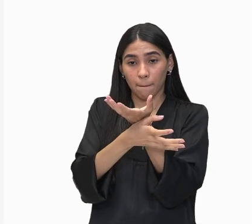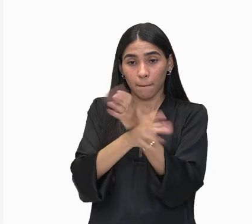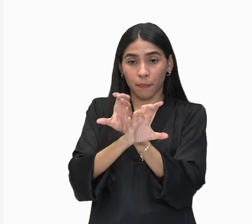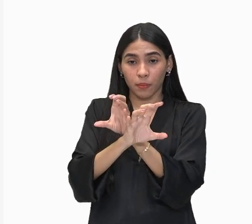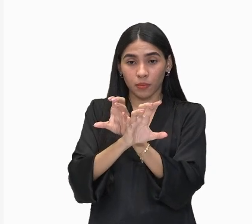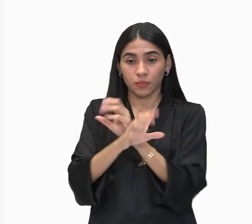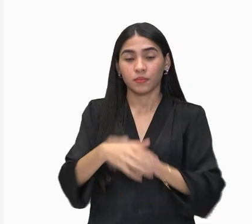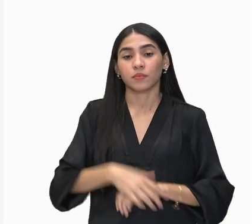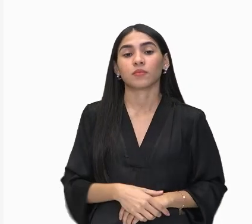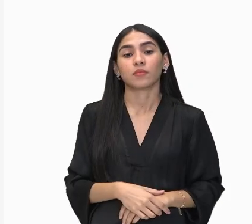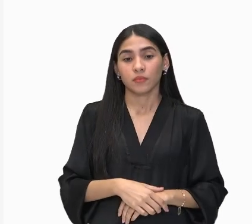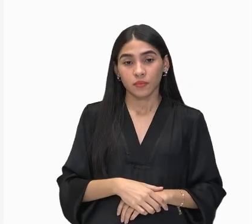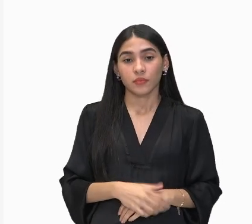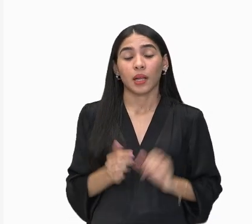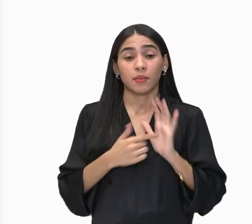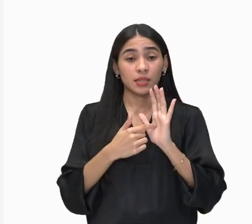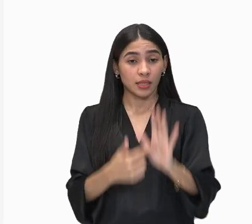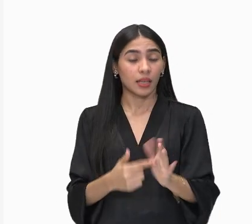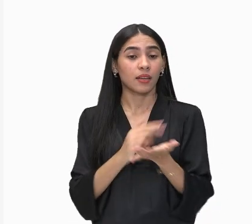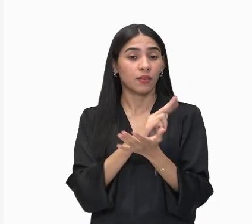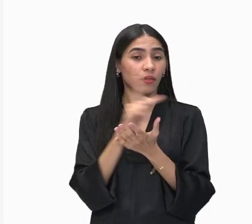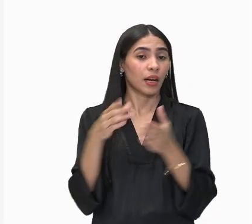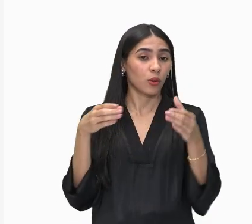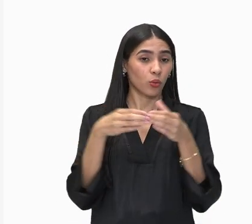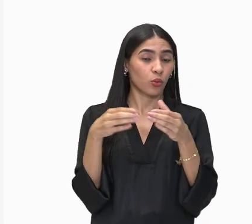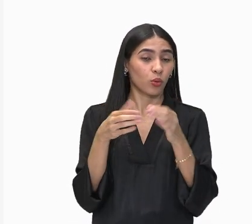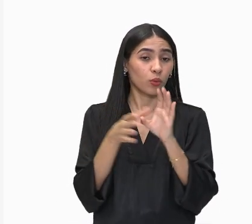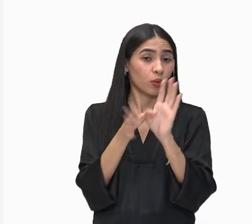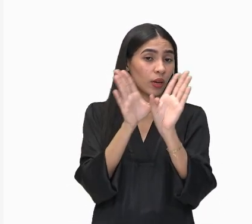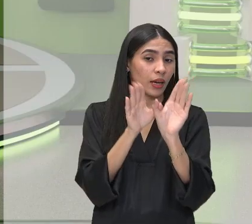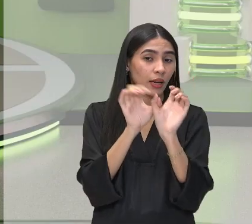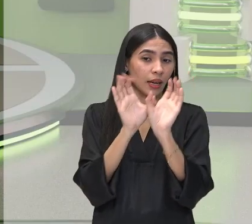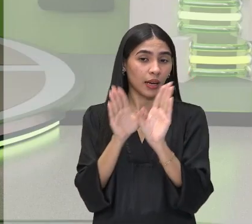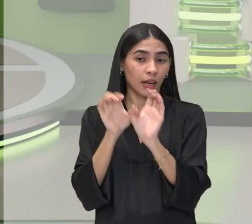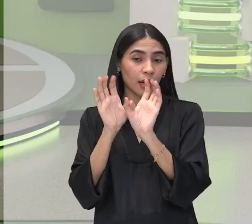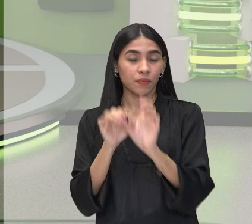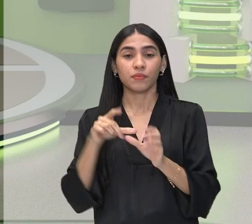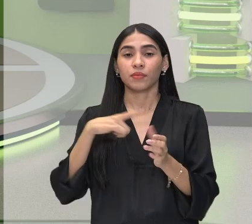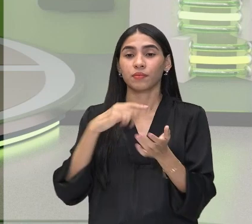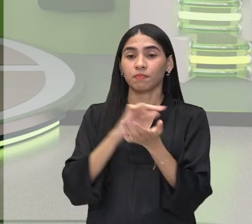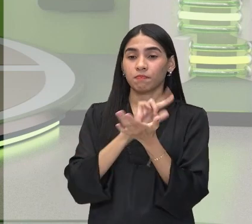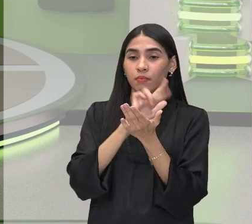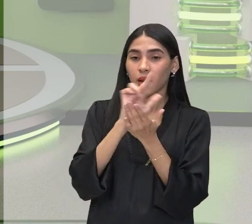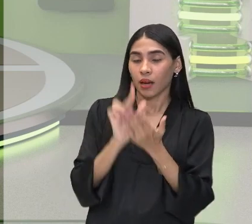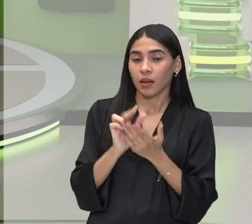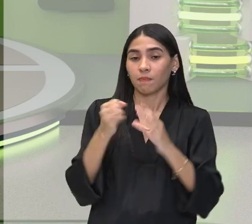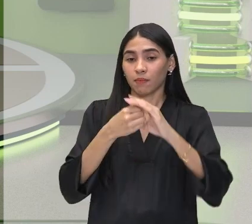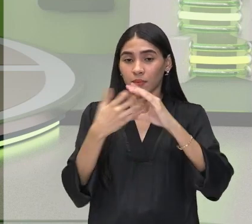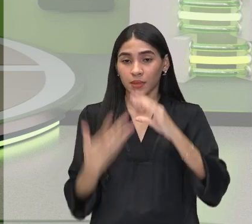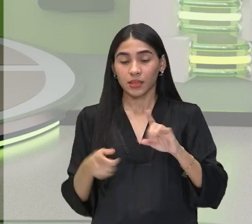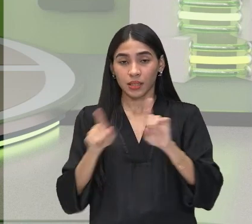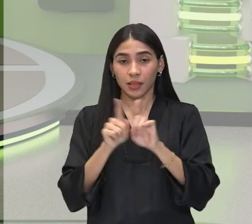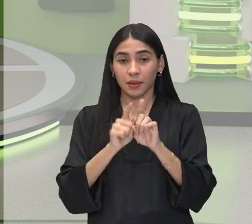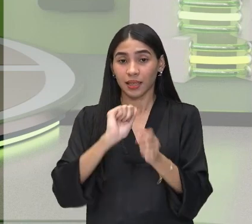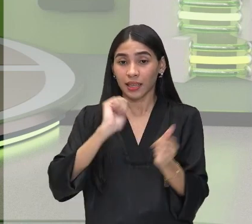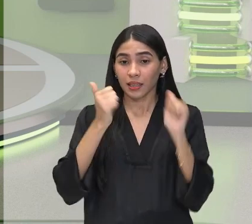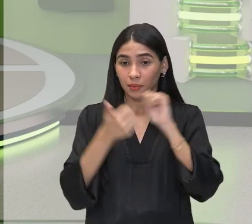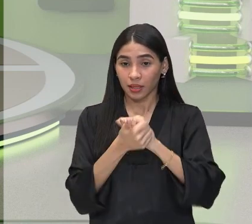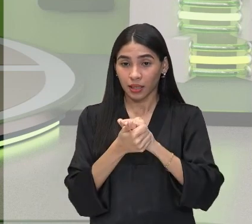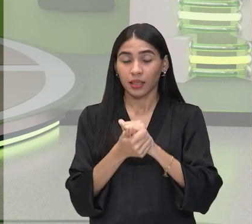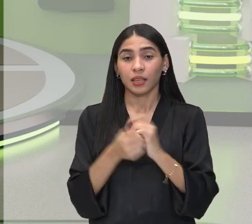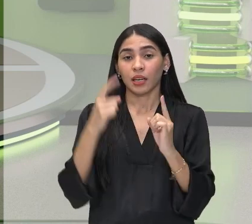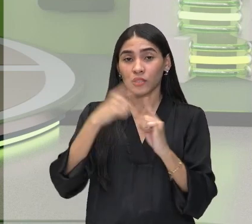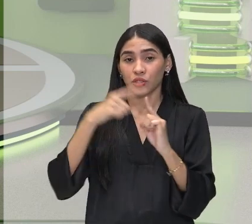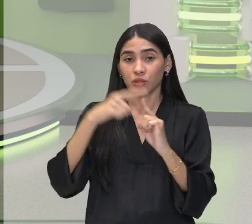o quanto esses indivíduos possuem uma diversidade e uma característica de se adaptar-se a